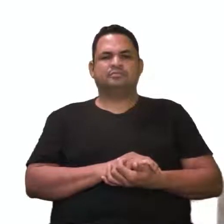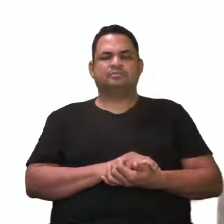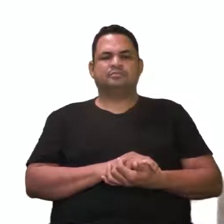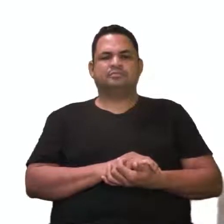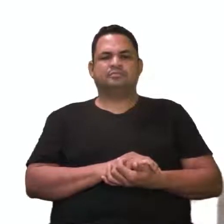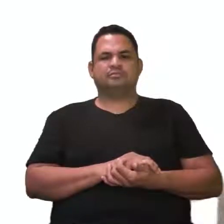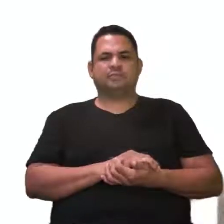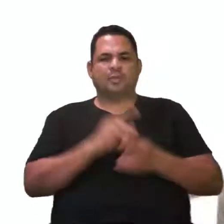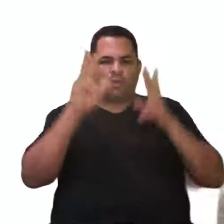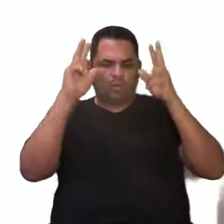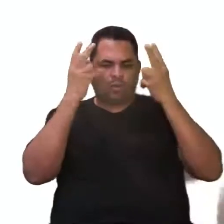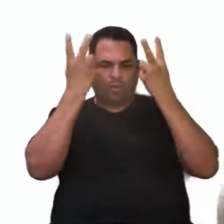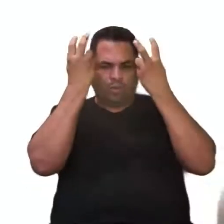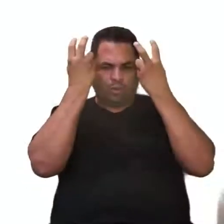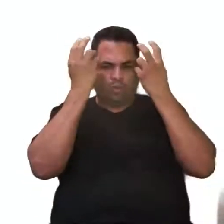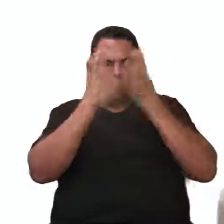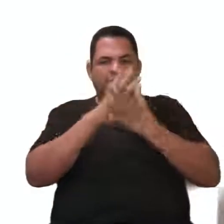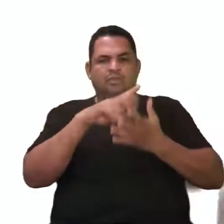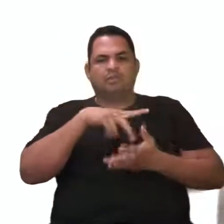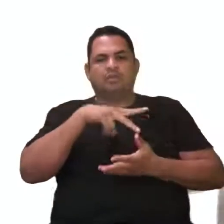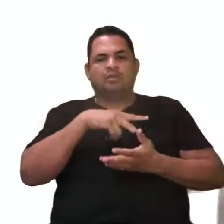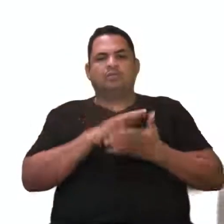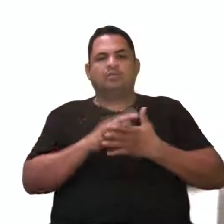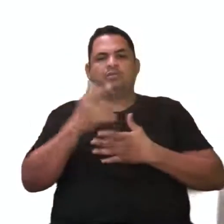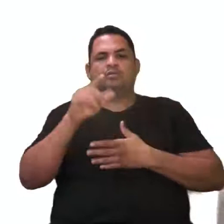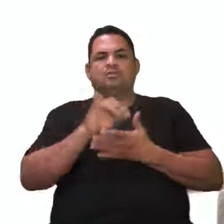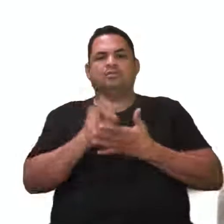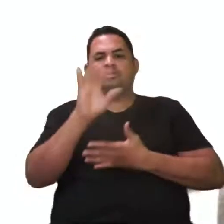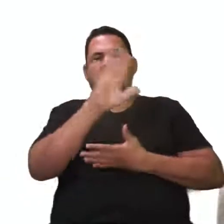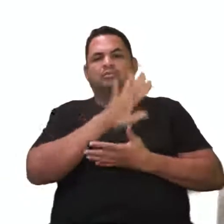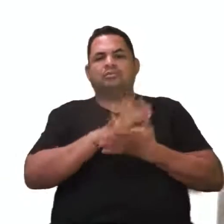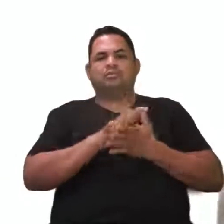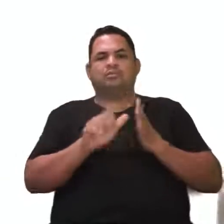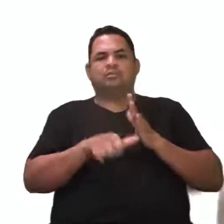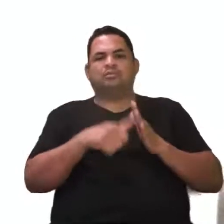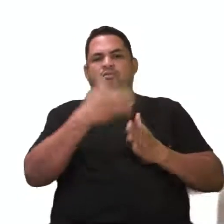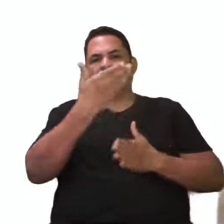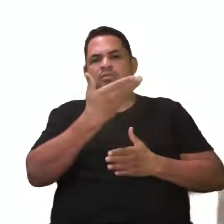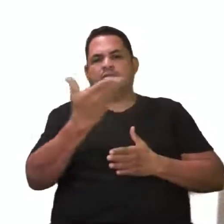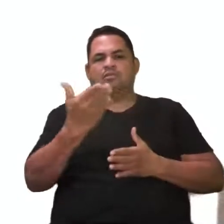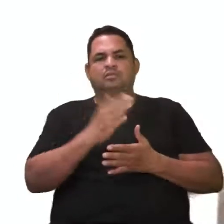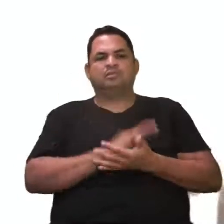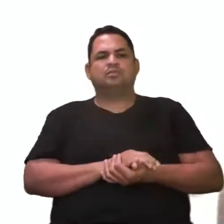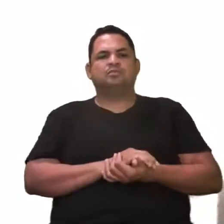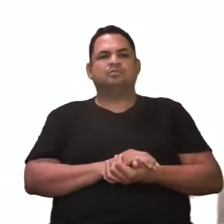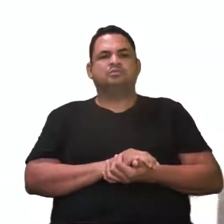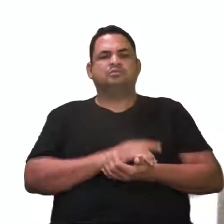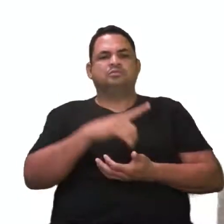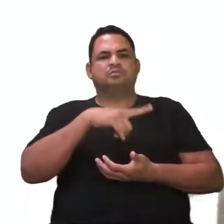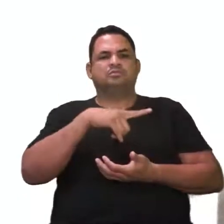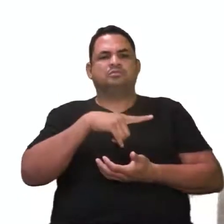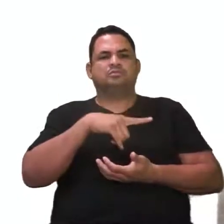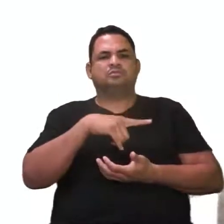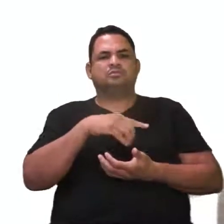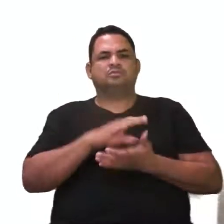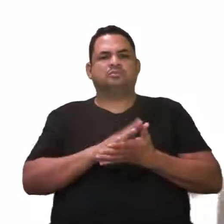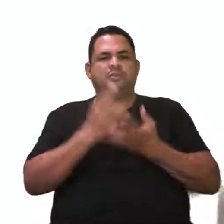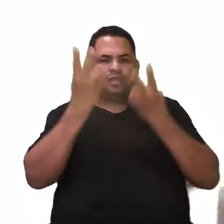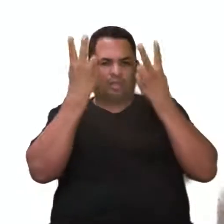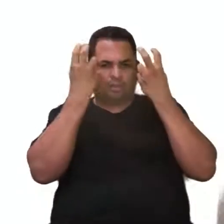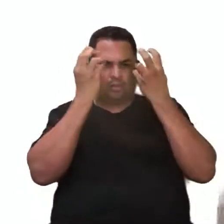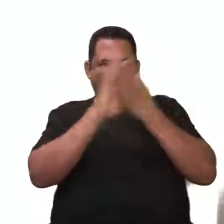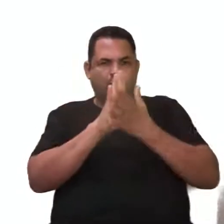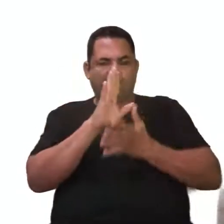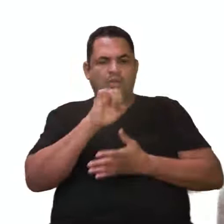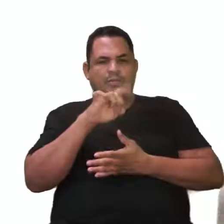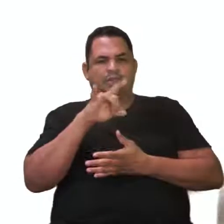Do coelhinho. Mas a gente tem uma outra imagem melhor para você acompanhar. Olha lá. Então, a gente tem ali o apêndice do coelho, você